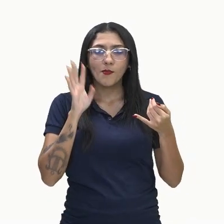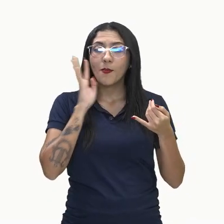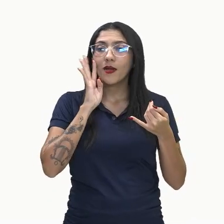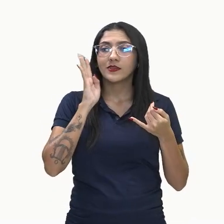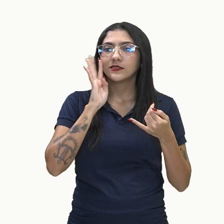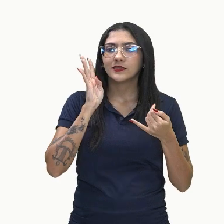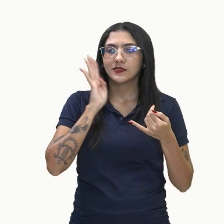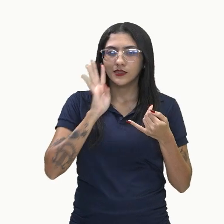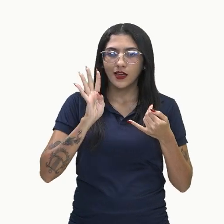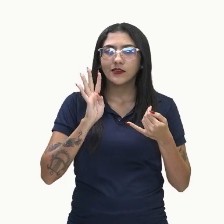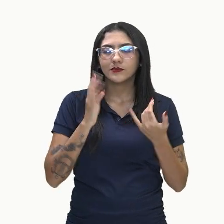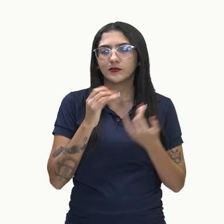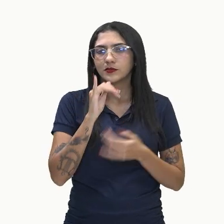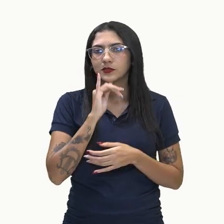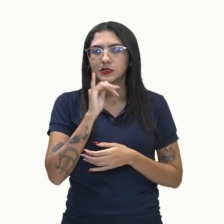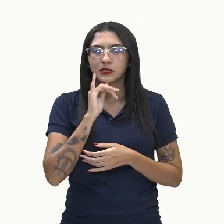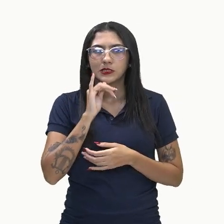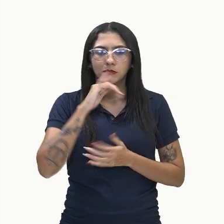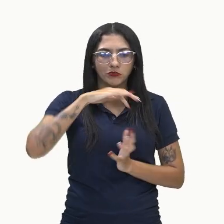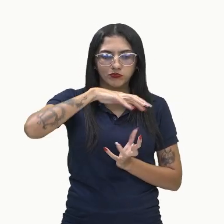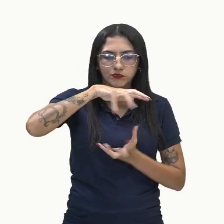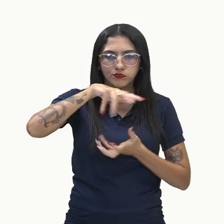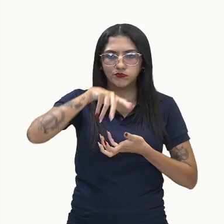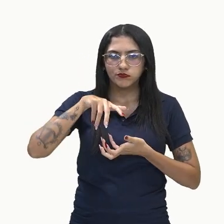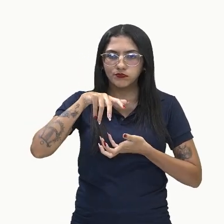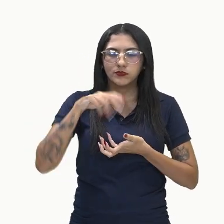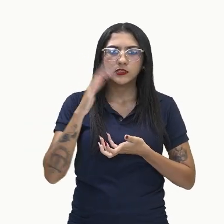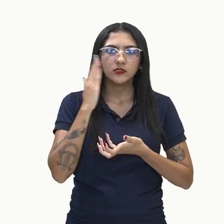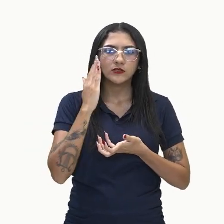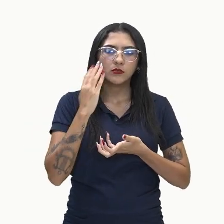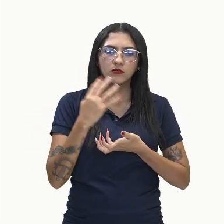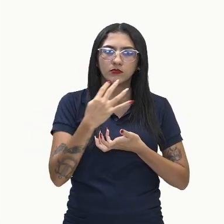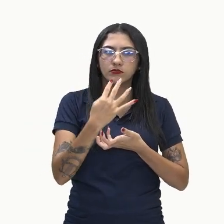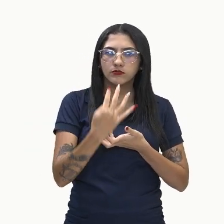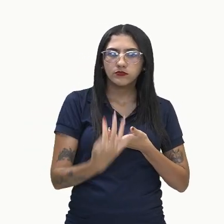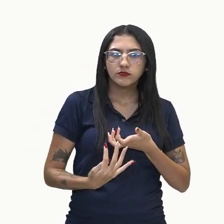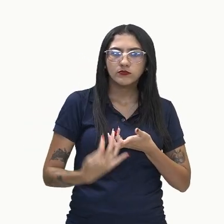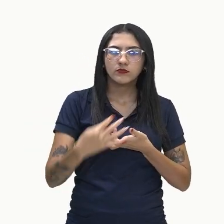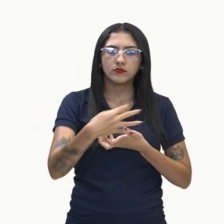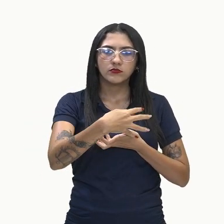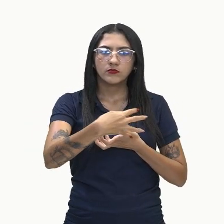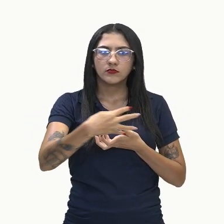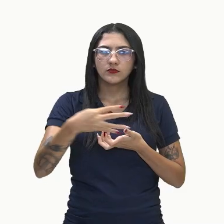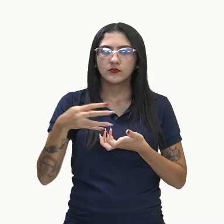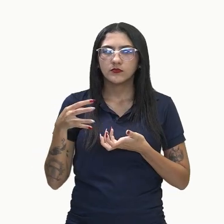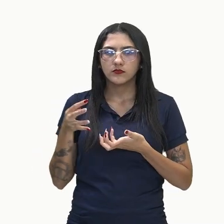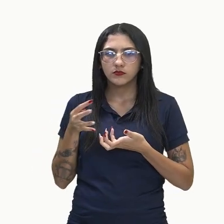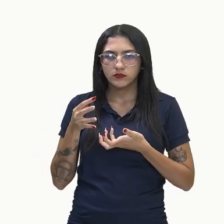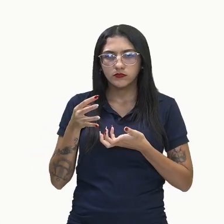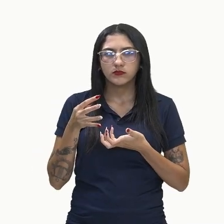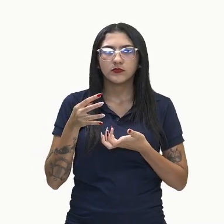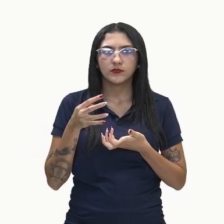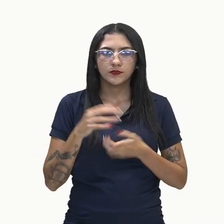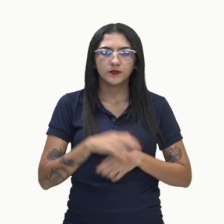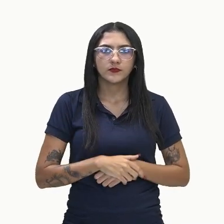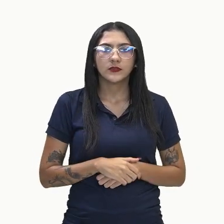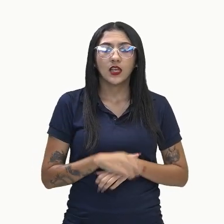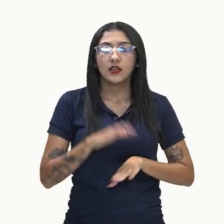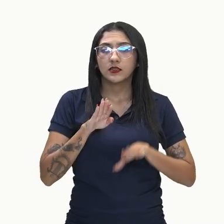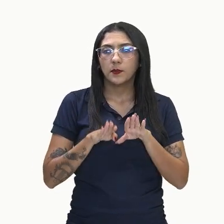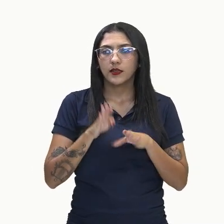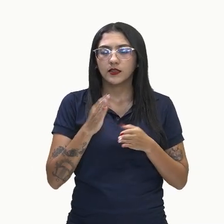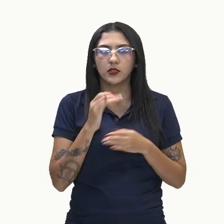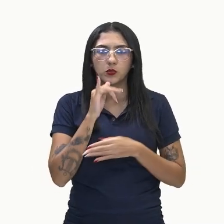são traçadas aí sobre a Terra, né? E aí eu vou ter essas linhas imaginárias traçadas ali no